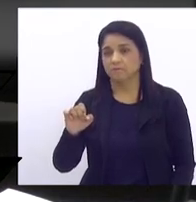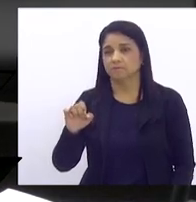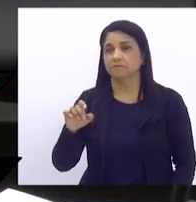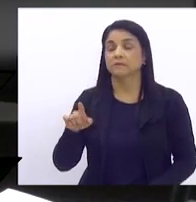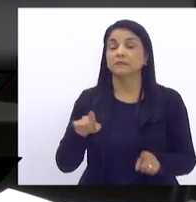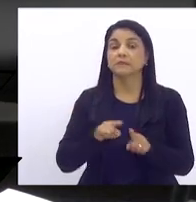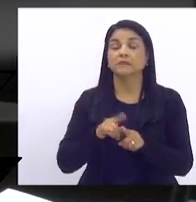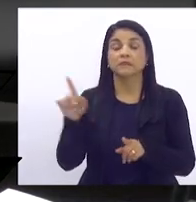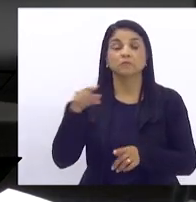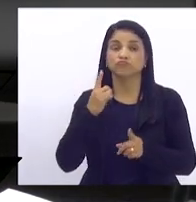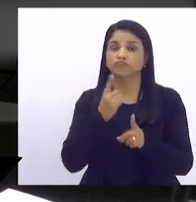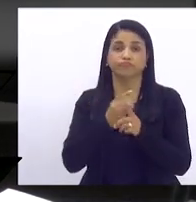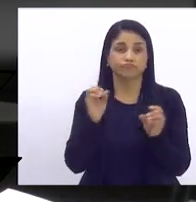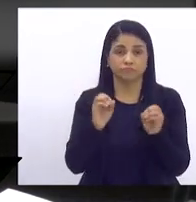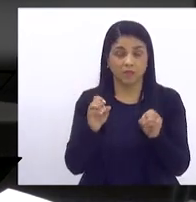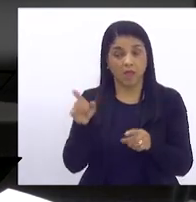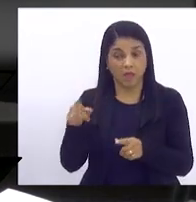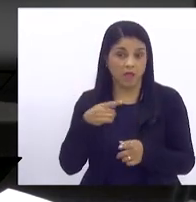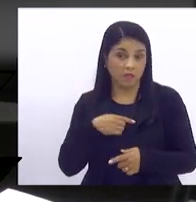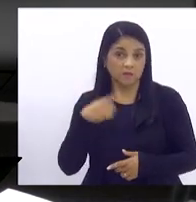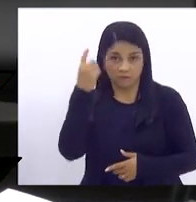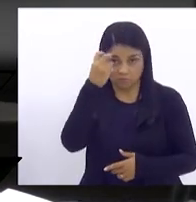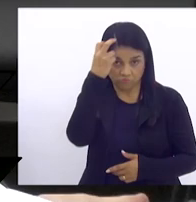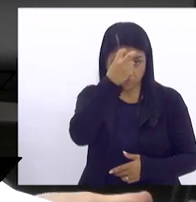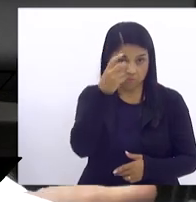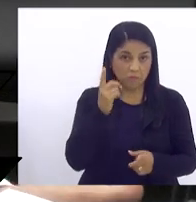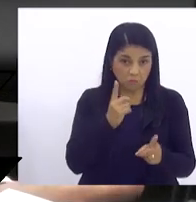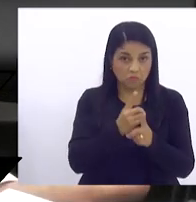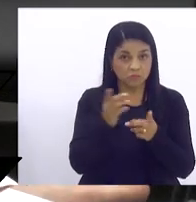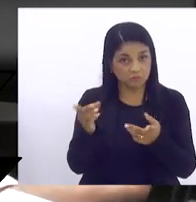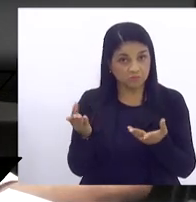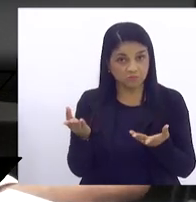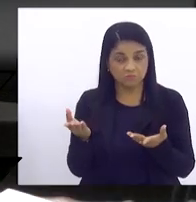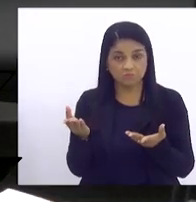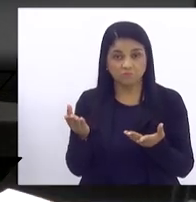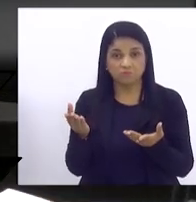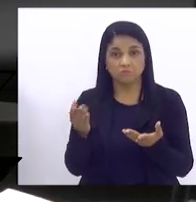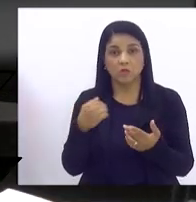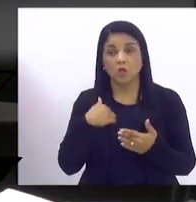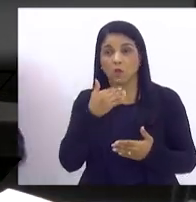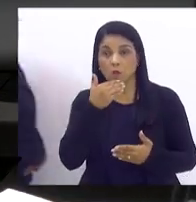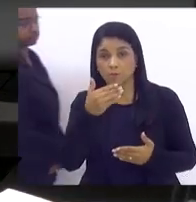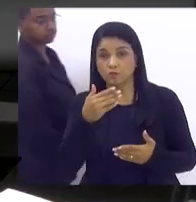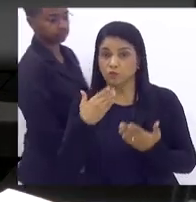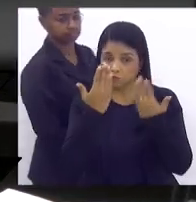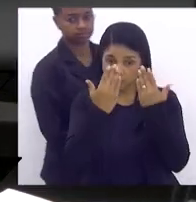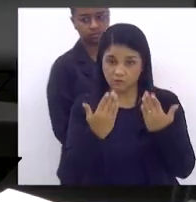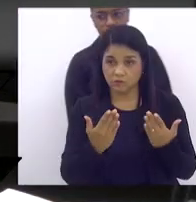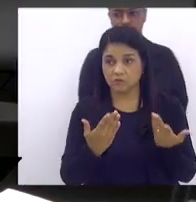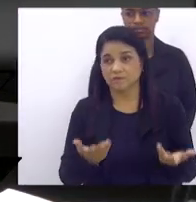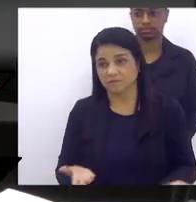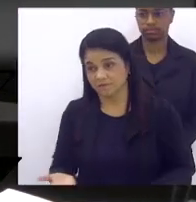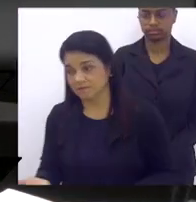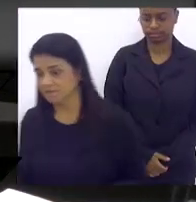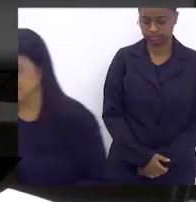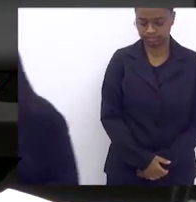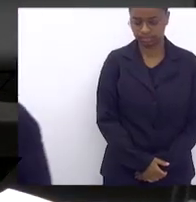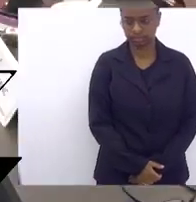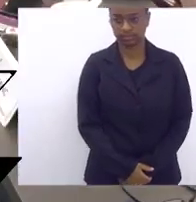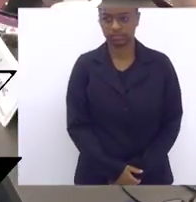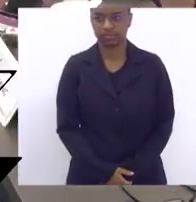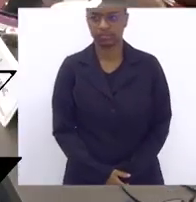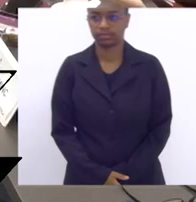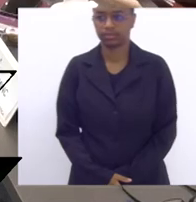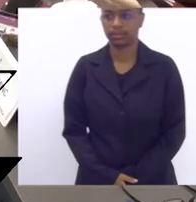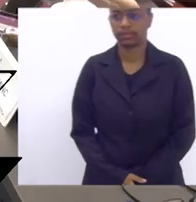a deputada Verônica achou, se eu quiser... Eu já estou com pedido de vista. Perfeito. Então, ver o que é